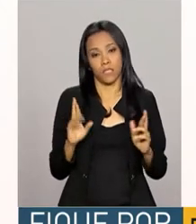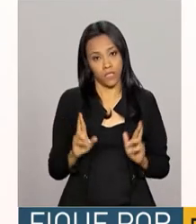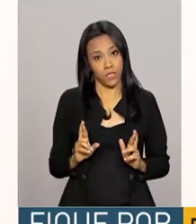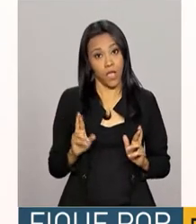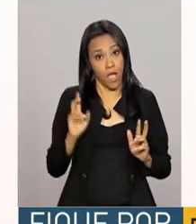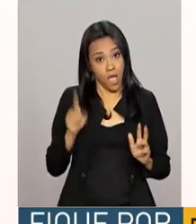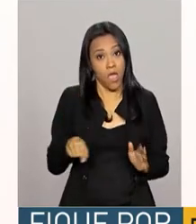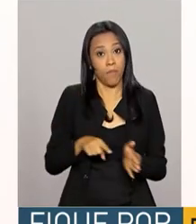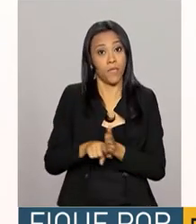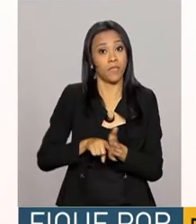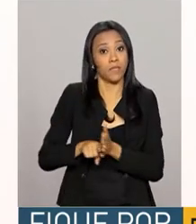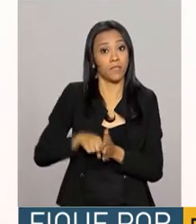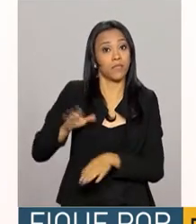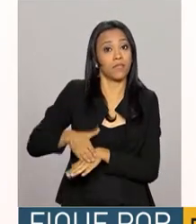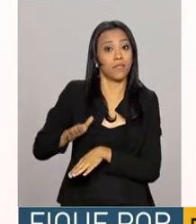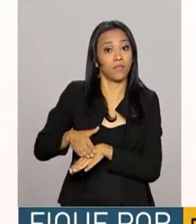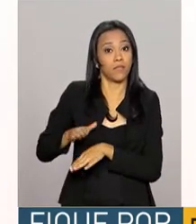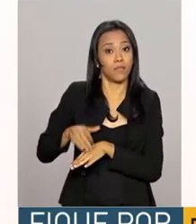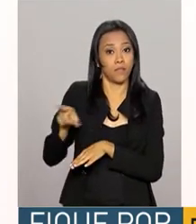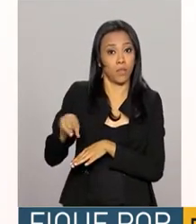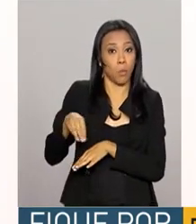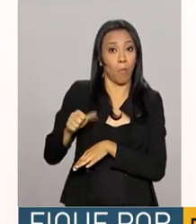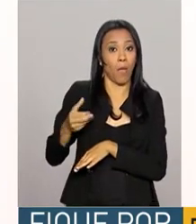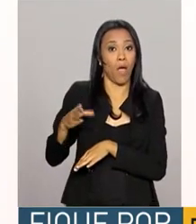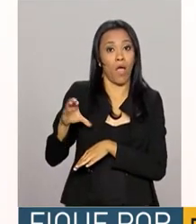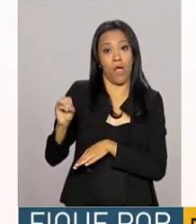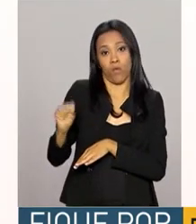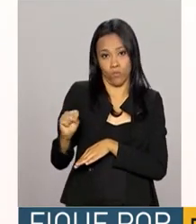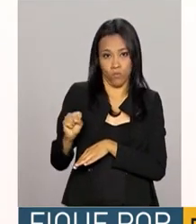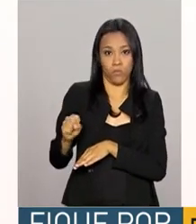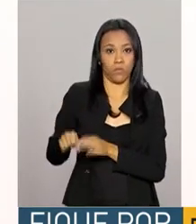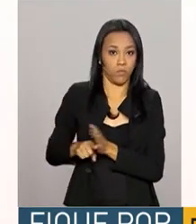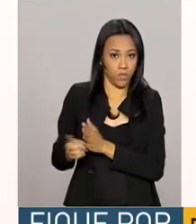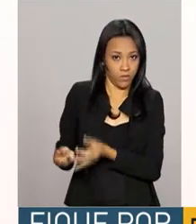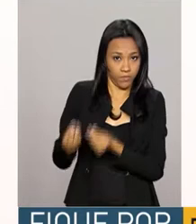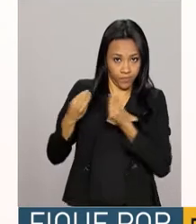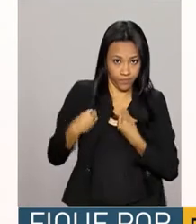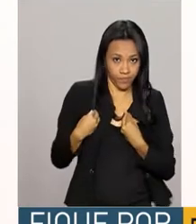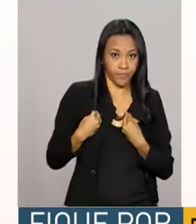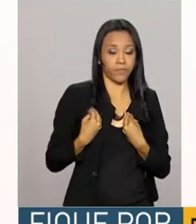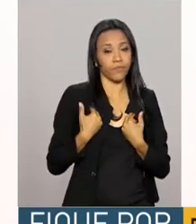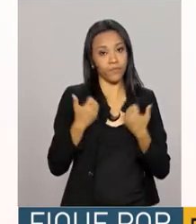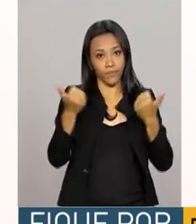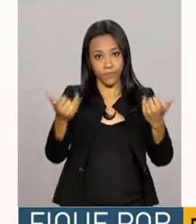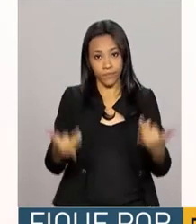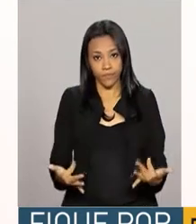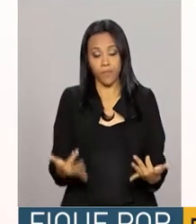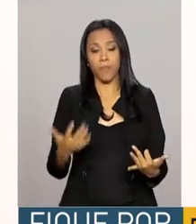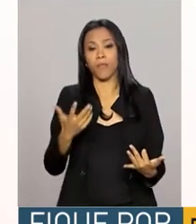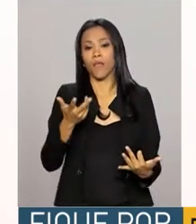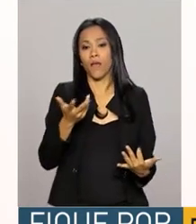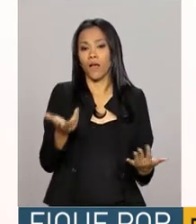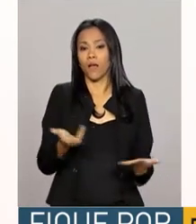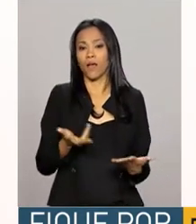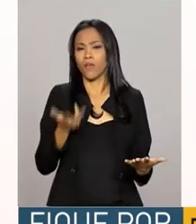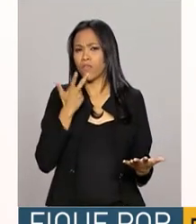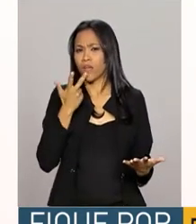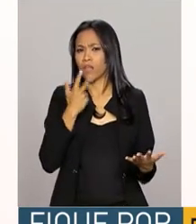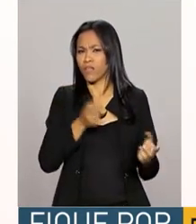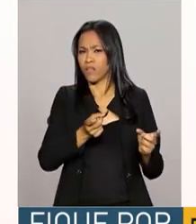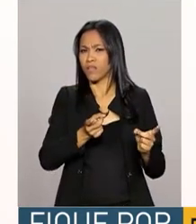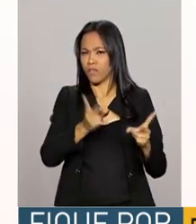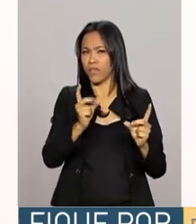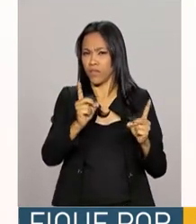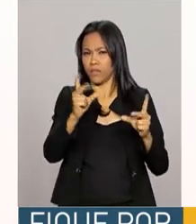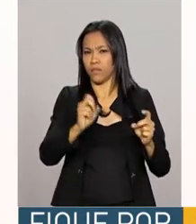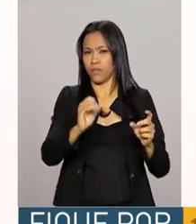ministério do marcos pereira como igual maneira ano caso eu falei das exportações agora não foi isso